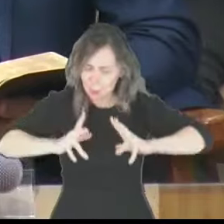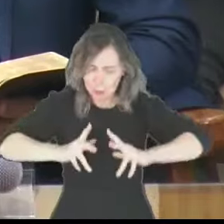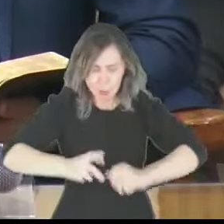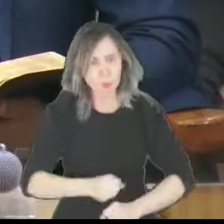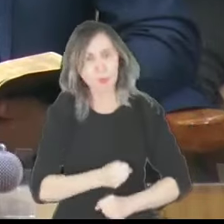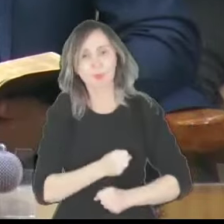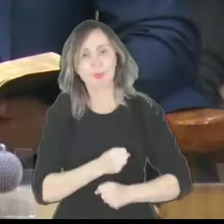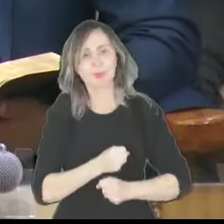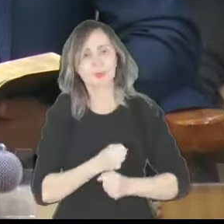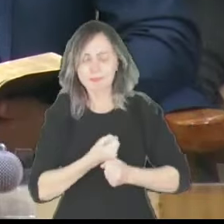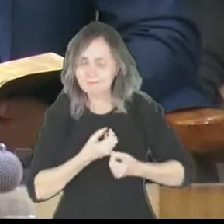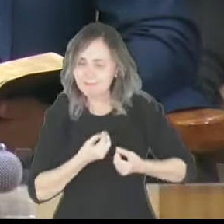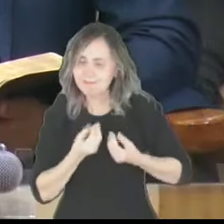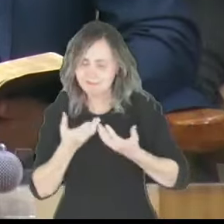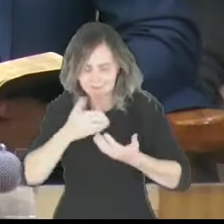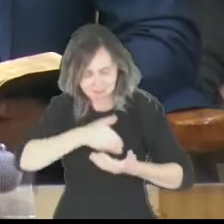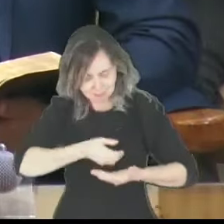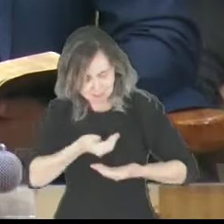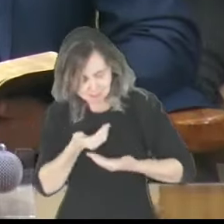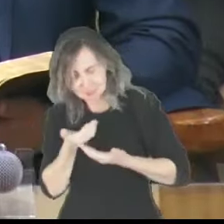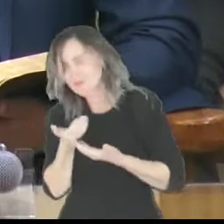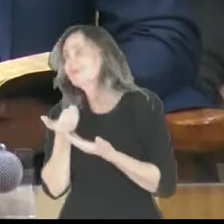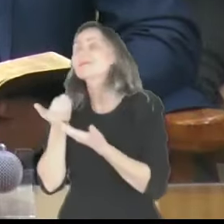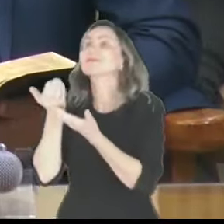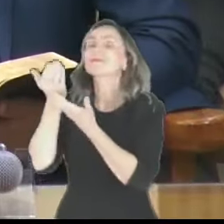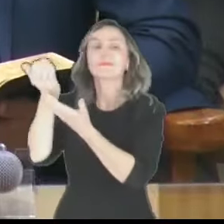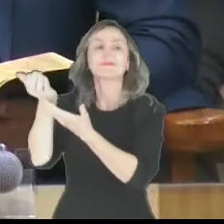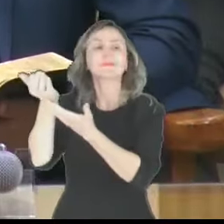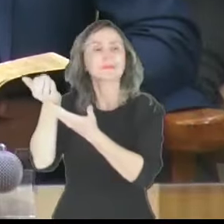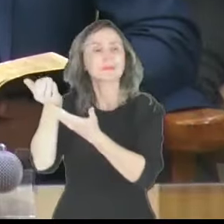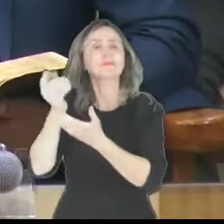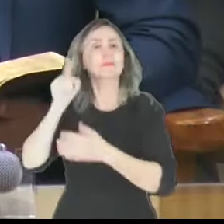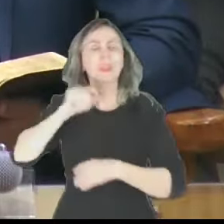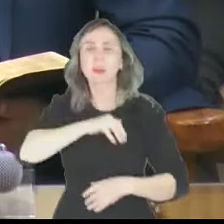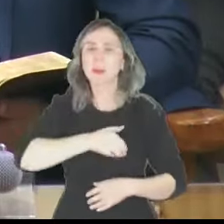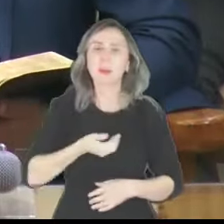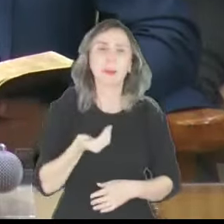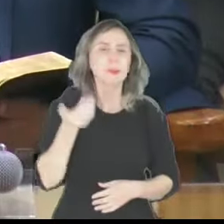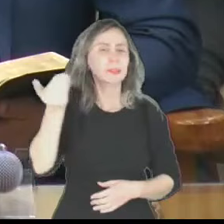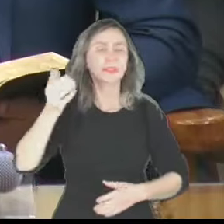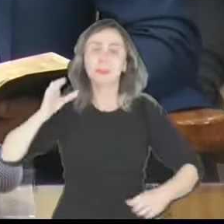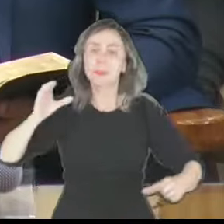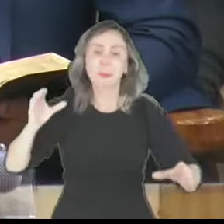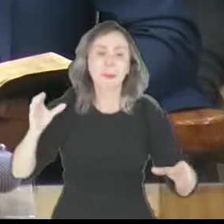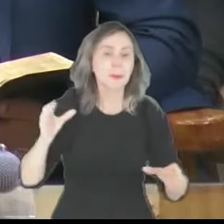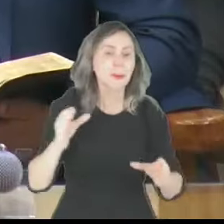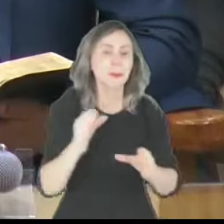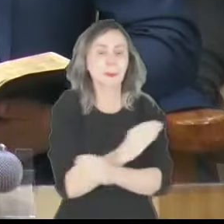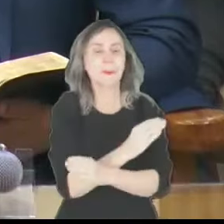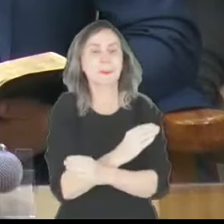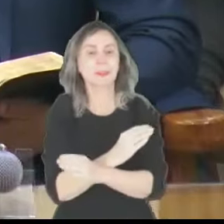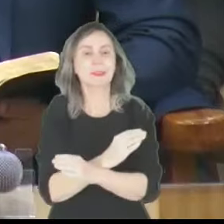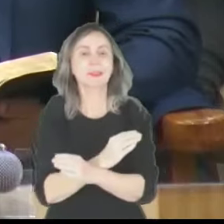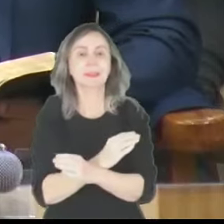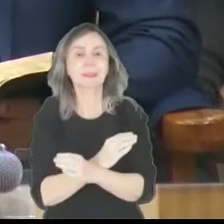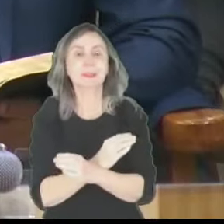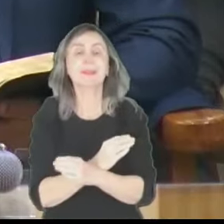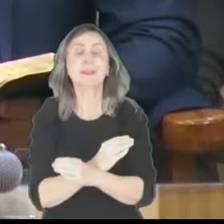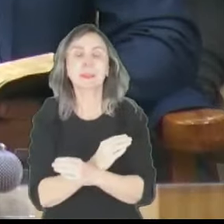É uma consagração holística. É uma consagração completa. É uma consagração que